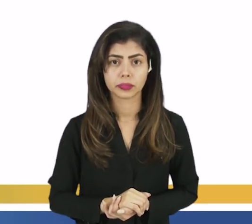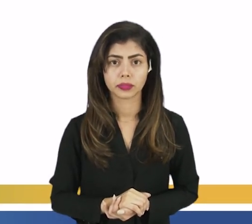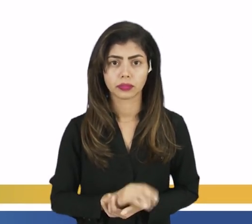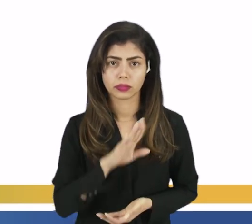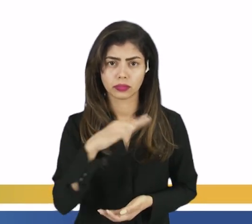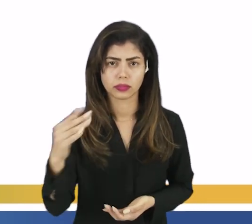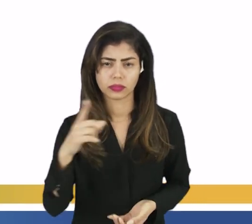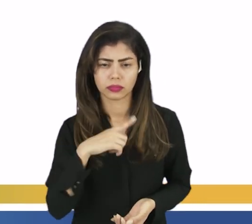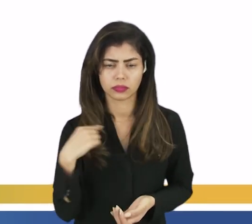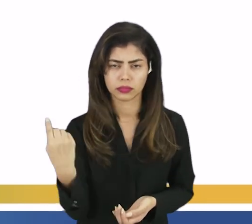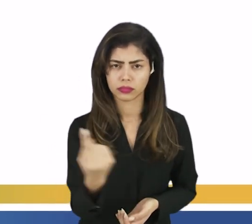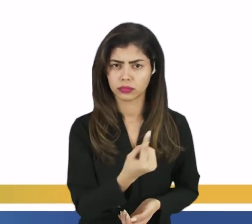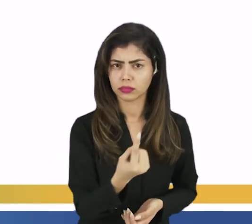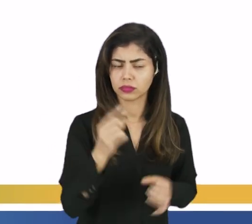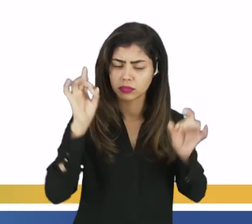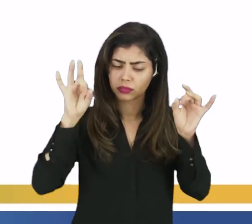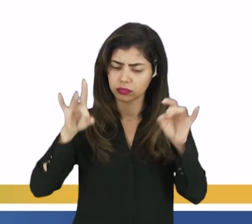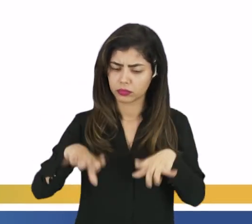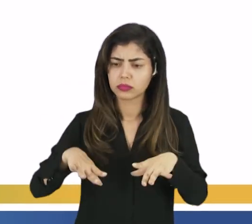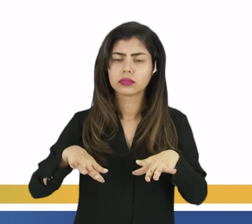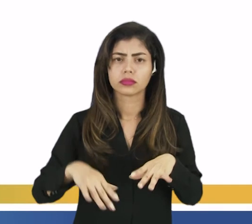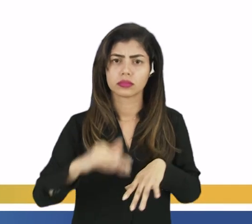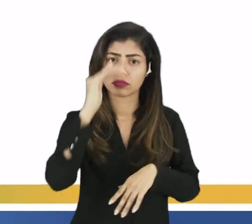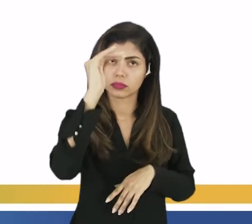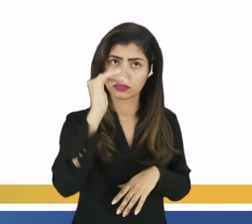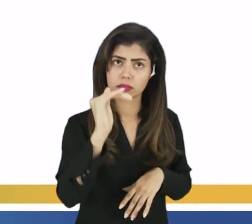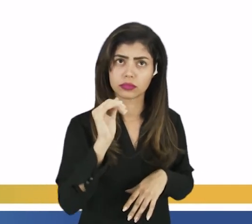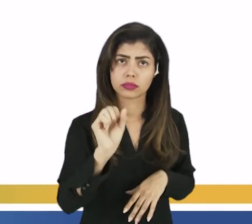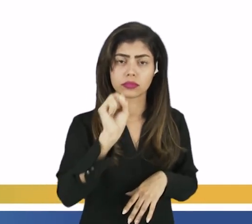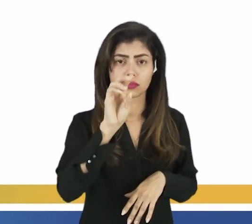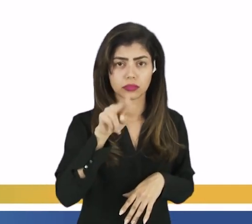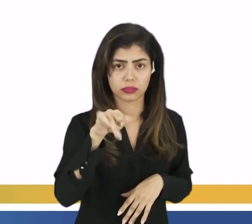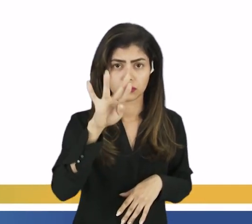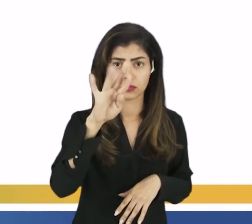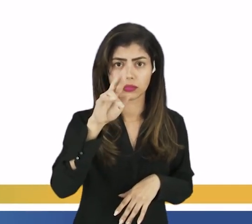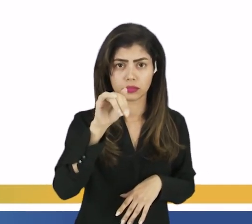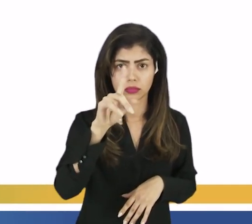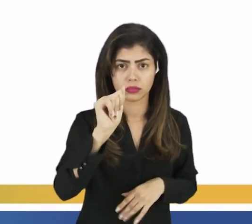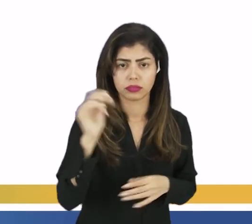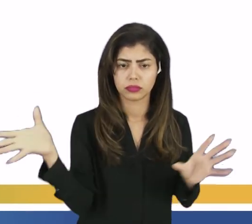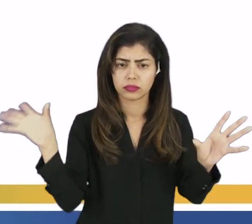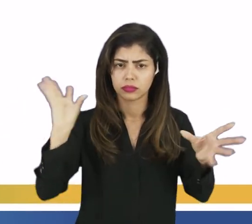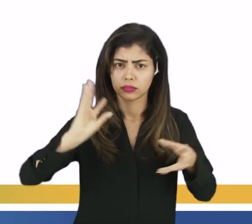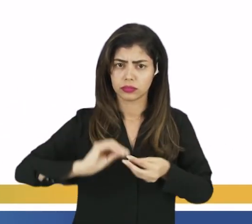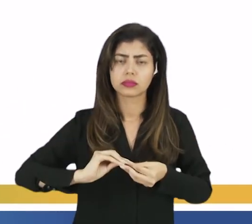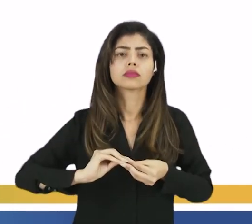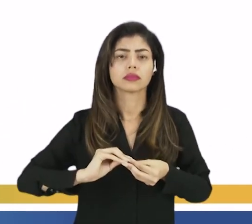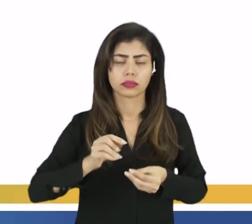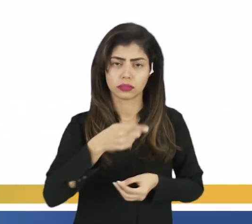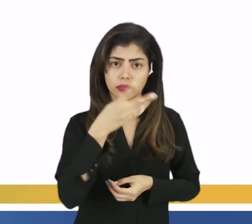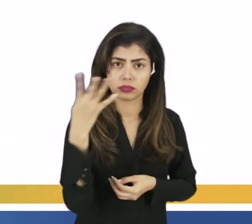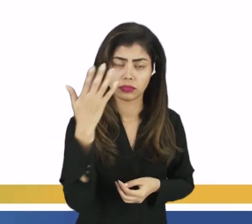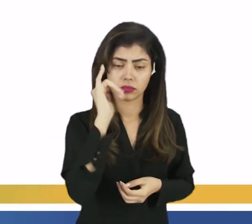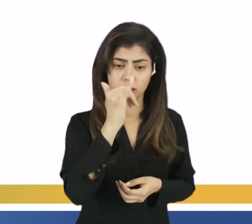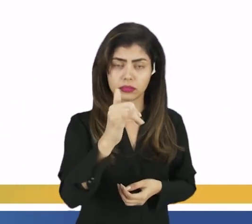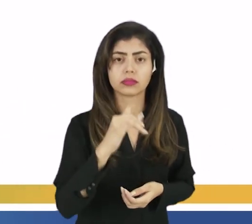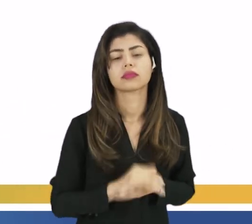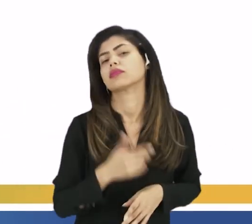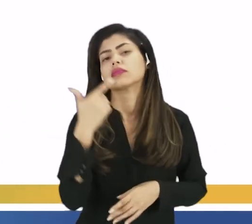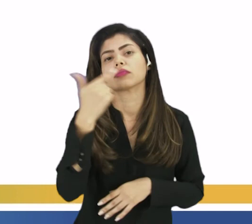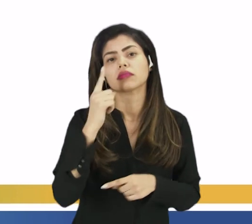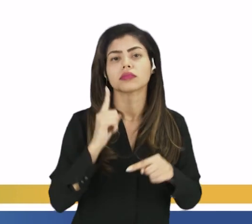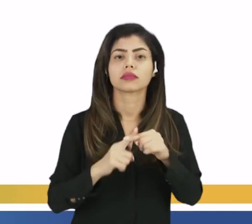quando nós temos na última camada dos subníveis a gente precisa somar a quantidade de elétrons estão dois